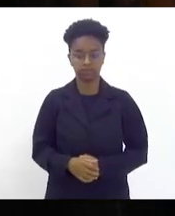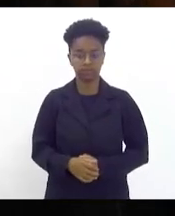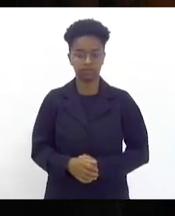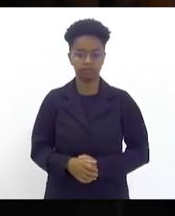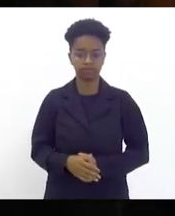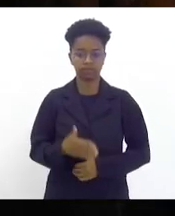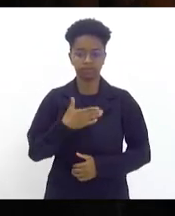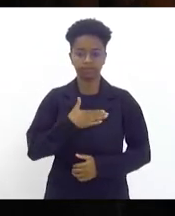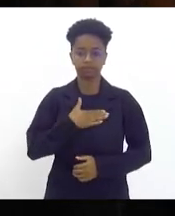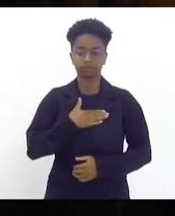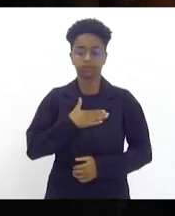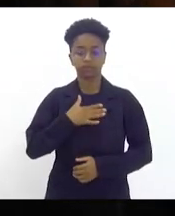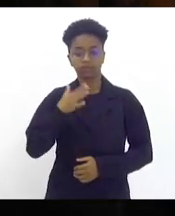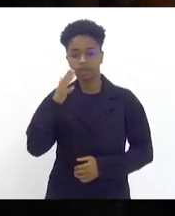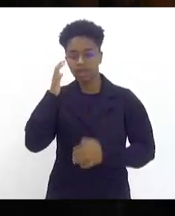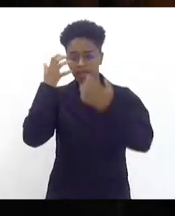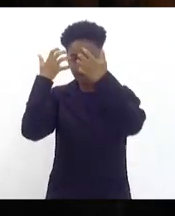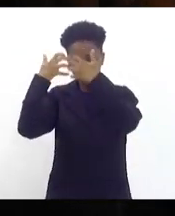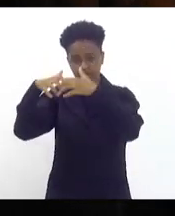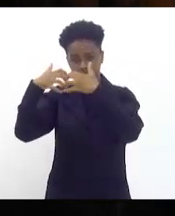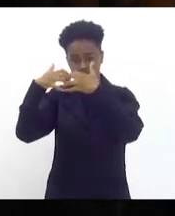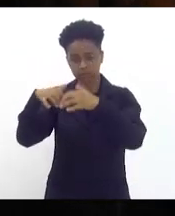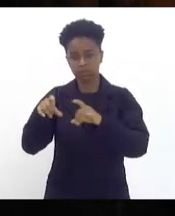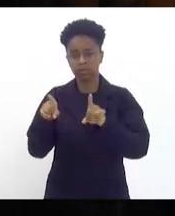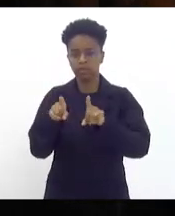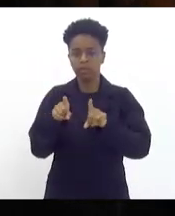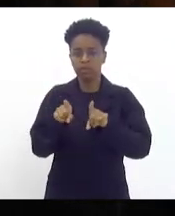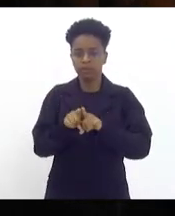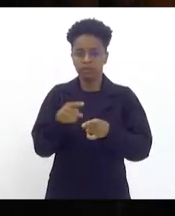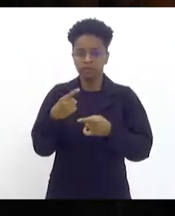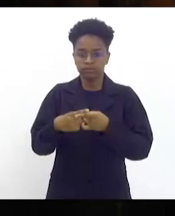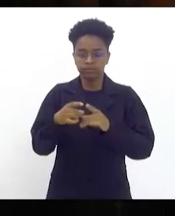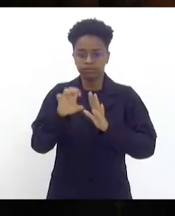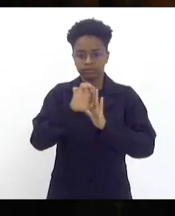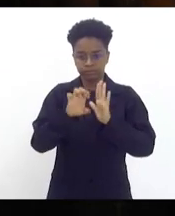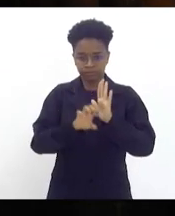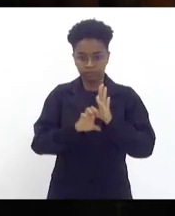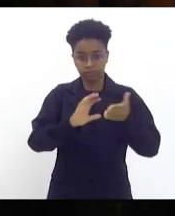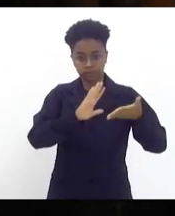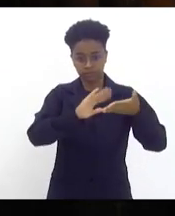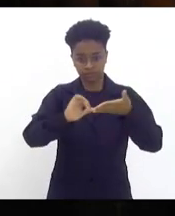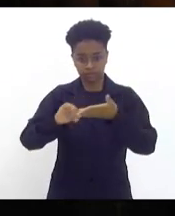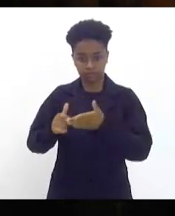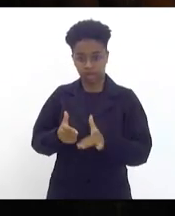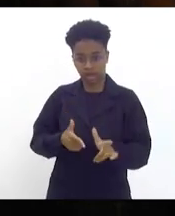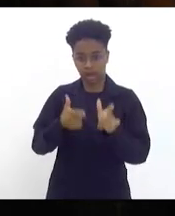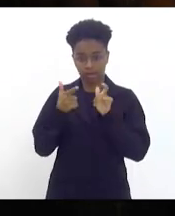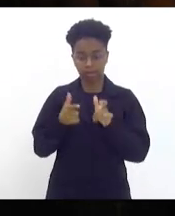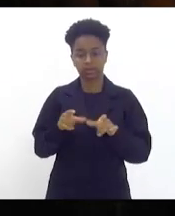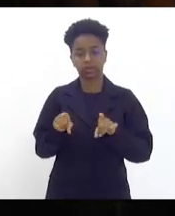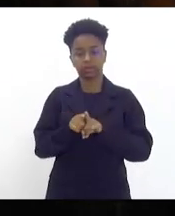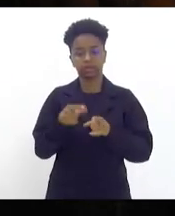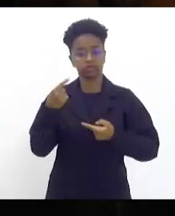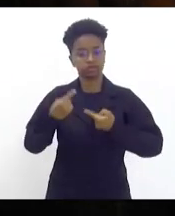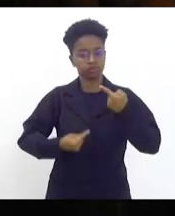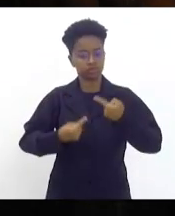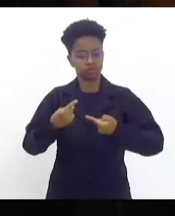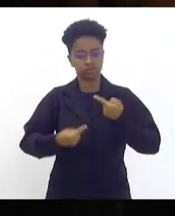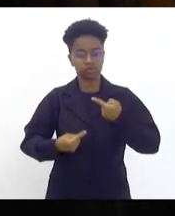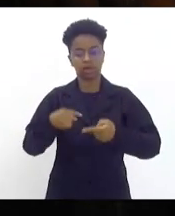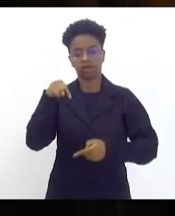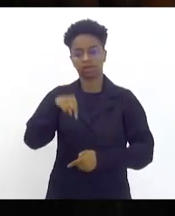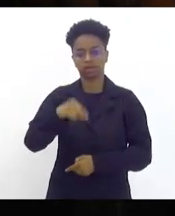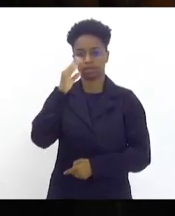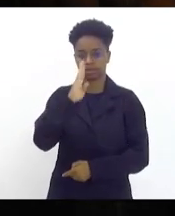o meu ponto de inflexão Porque a luz do estatuto do desarmamento e de ampla discussão no Brasil e também já